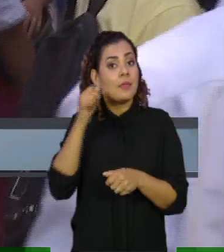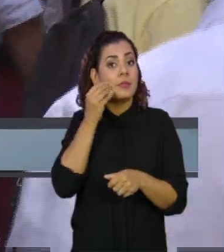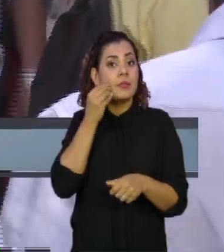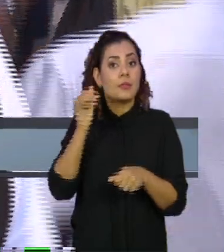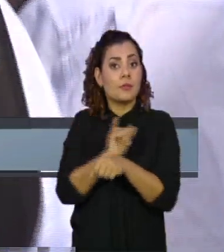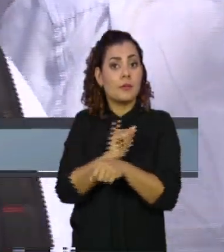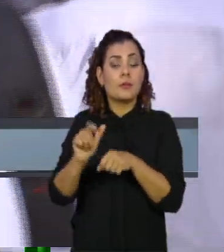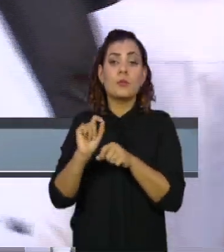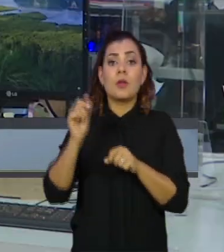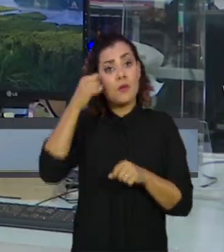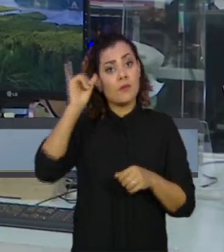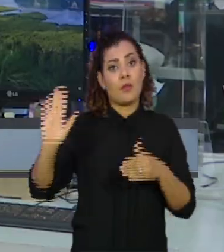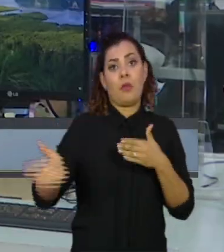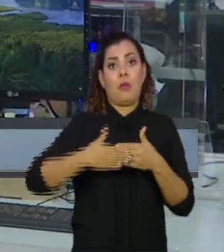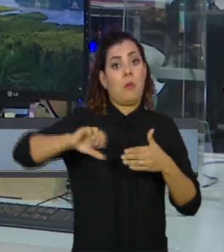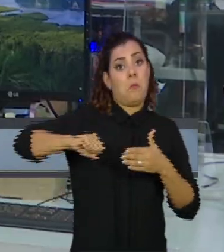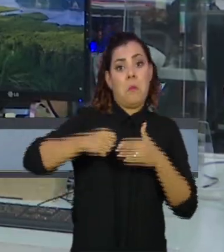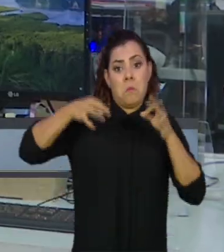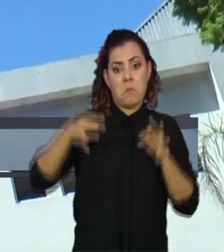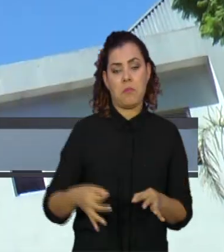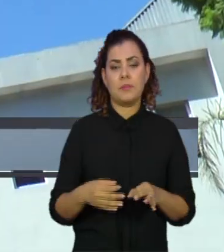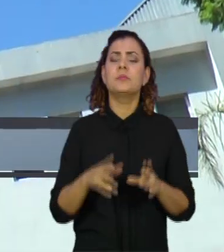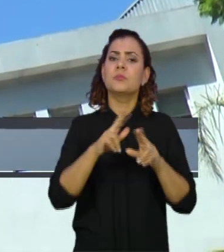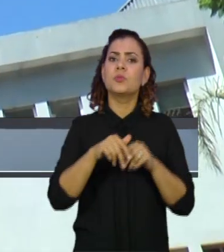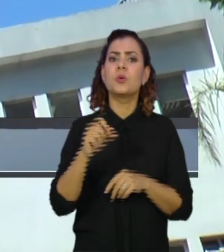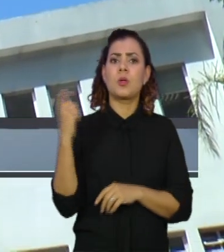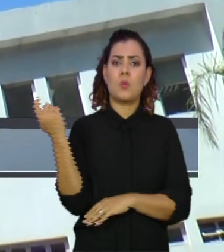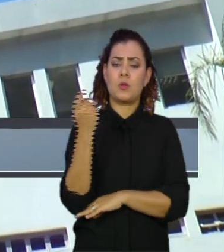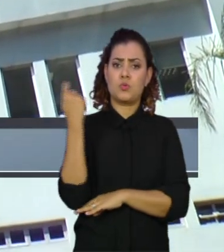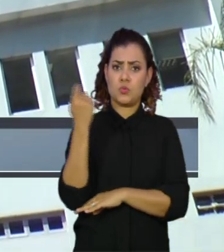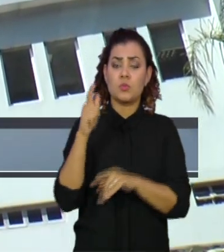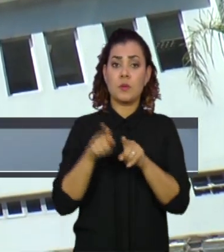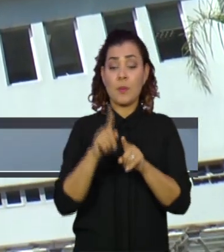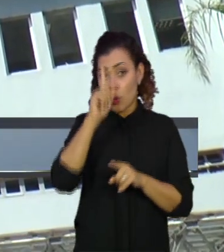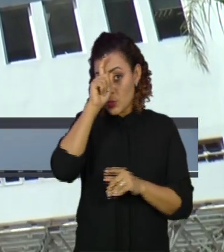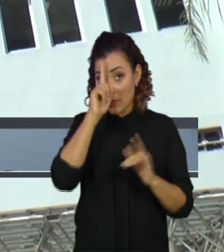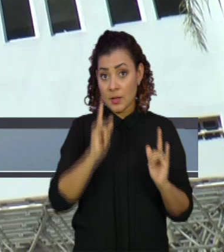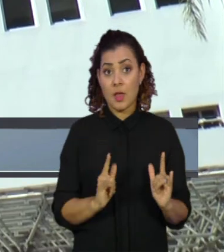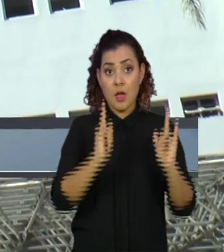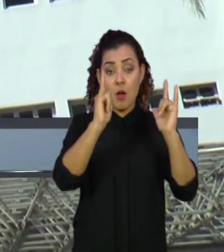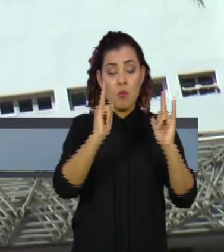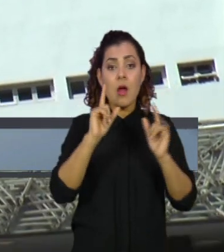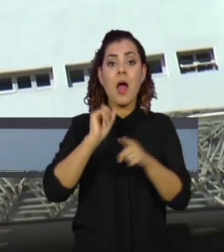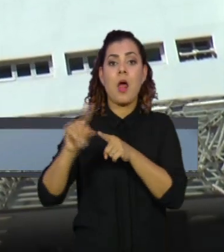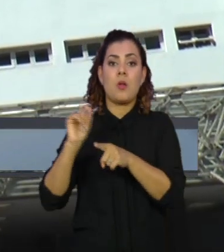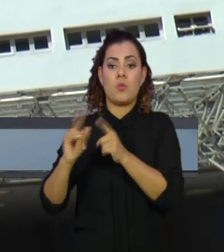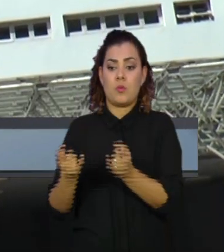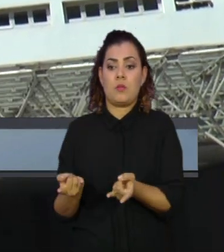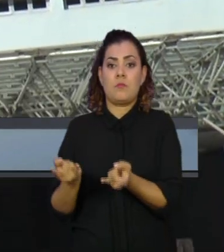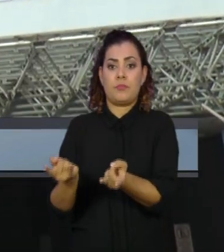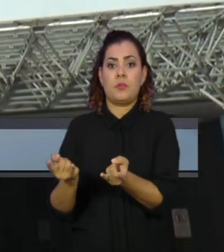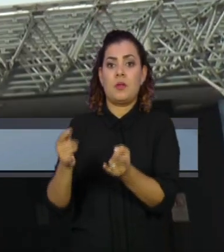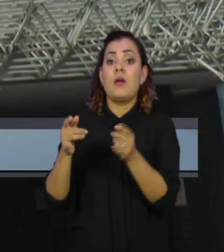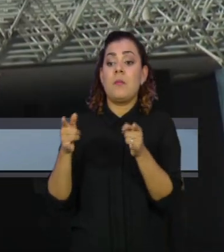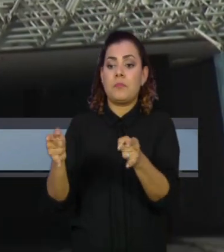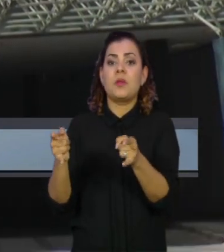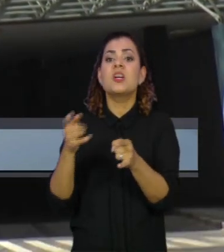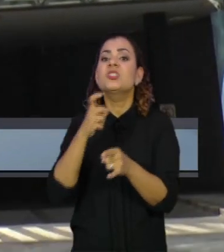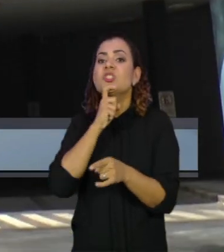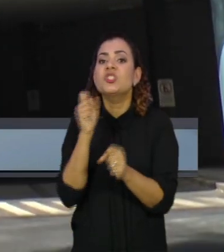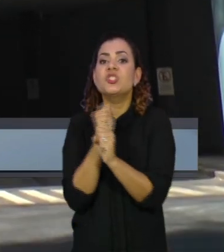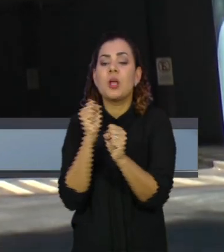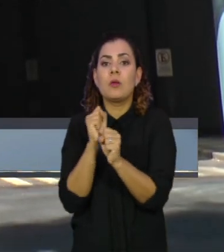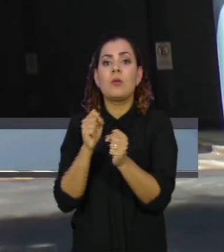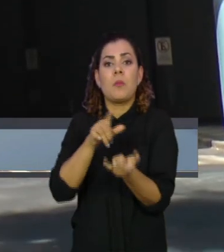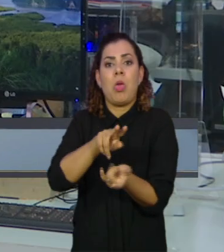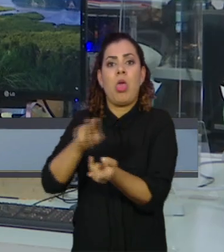evitar a adoção de lockdown. No Rio Grande do Sul, o Hospital Moinhos de Vento aluga container refrigerado para colocar mortos pela Covid em